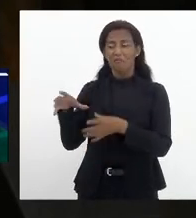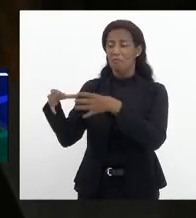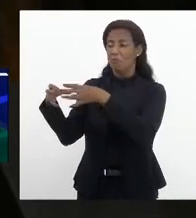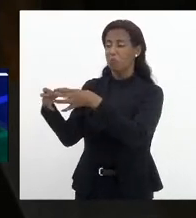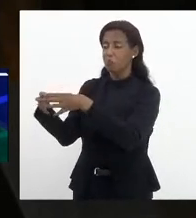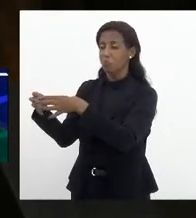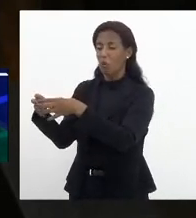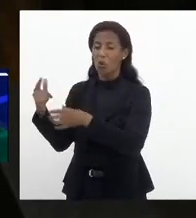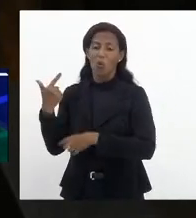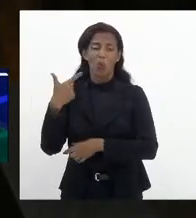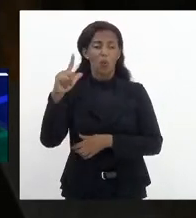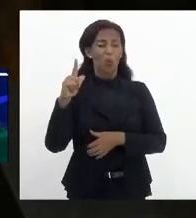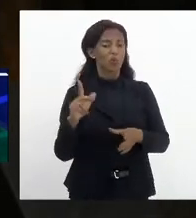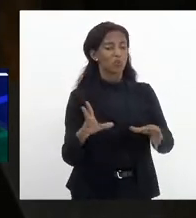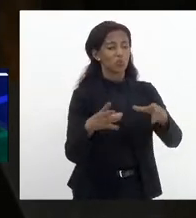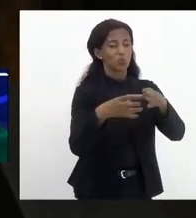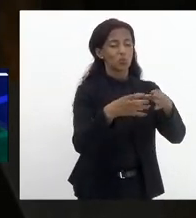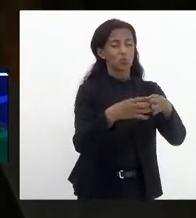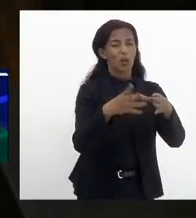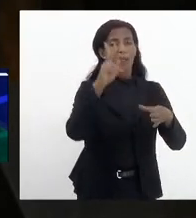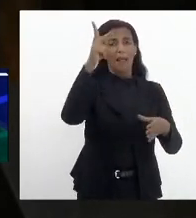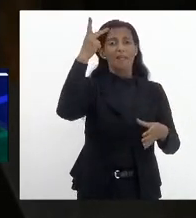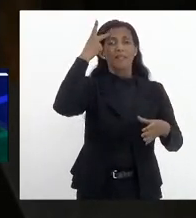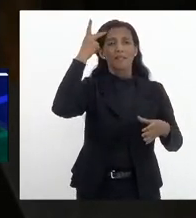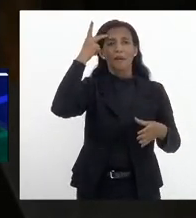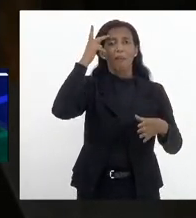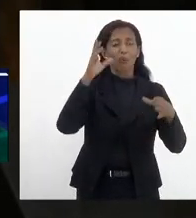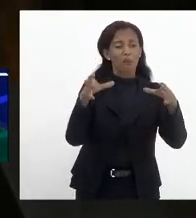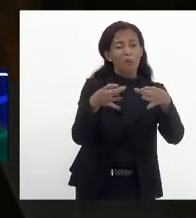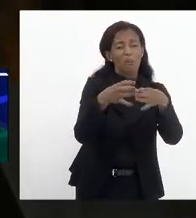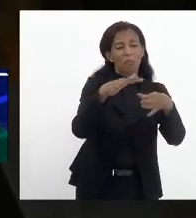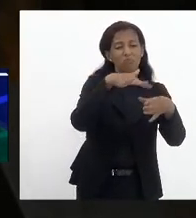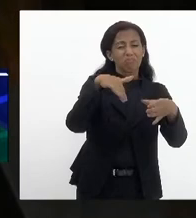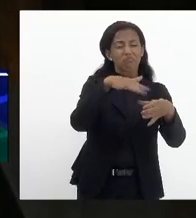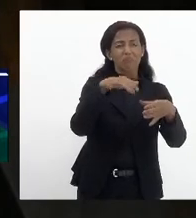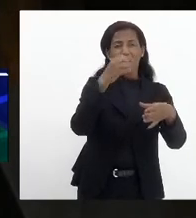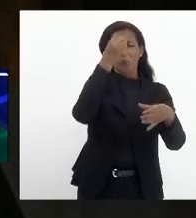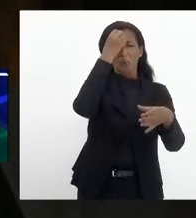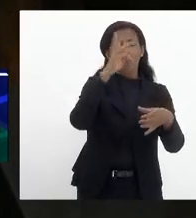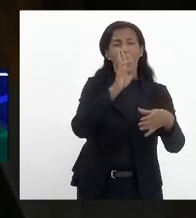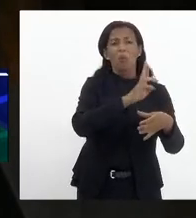pingados que estavam em São Paulo, agora não me recordo